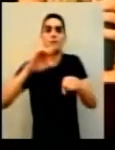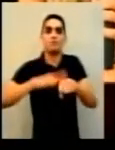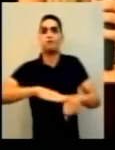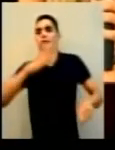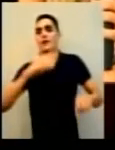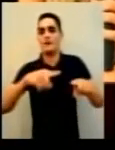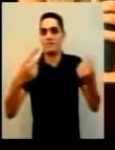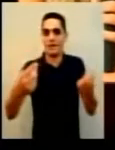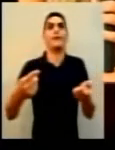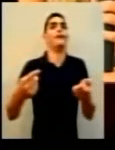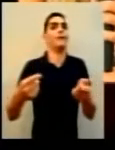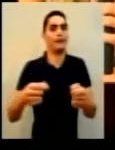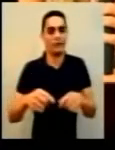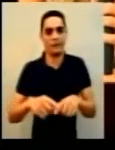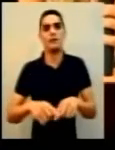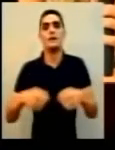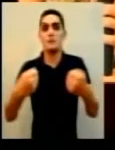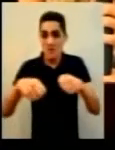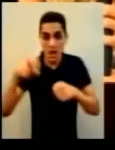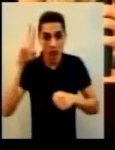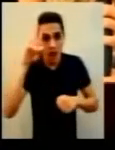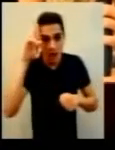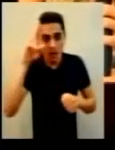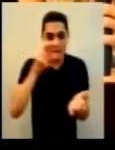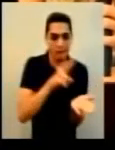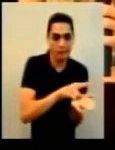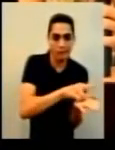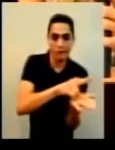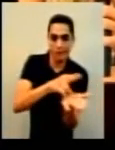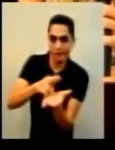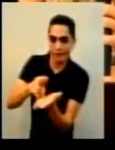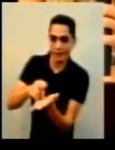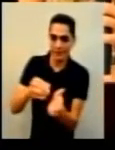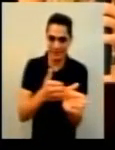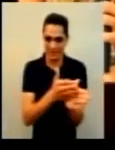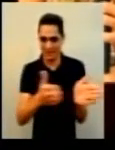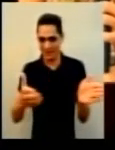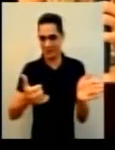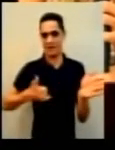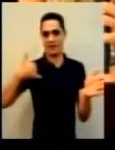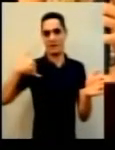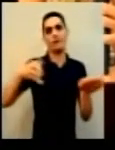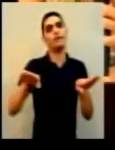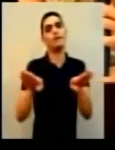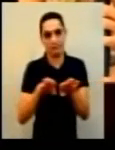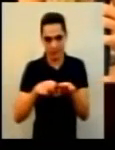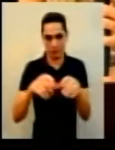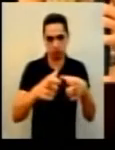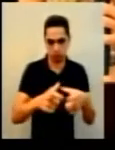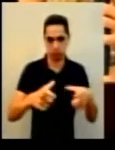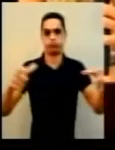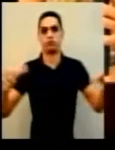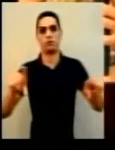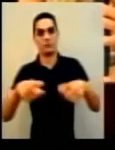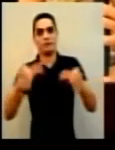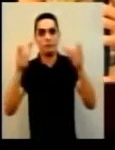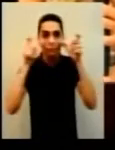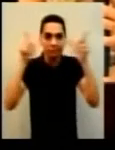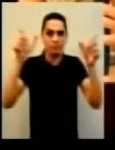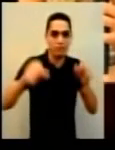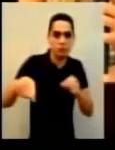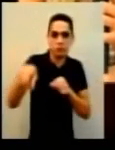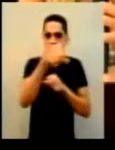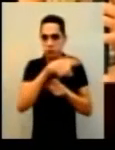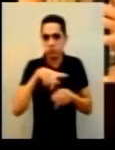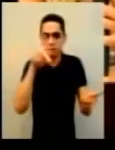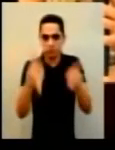né, tem que lembrar que também entre os internados, essa faixa etária ela também é a maioria, e aí fica esse alerta para a